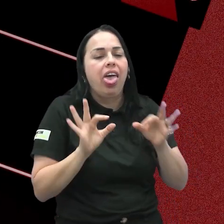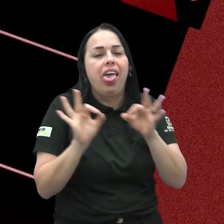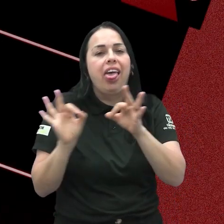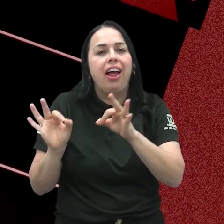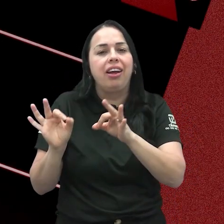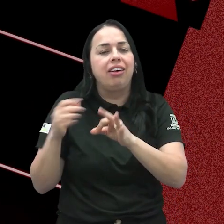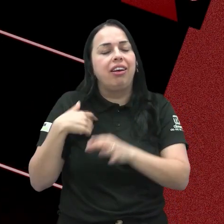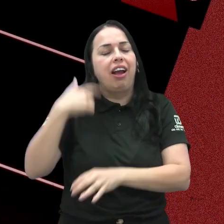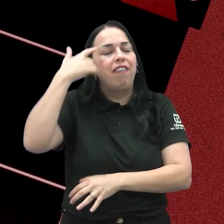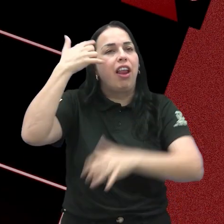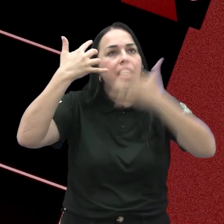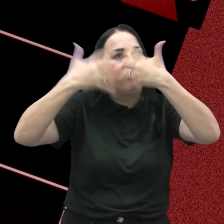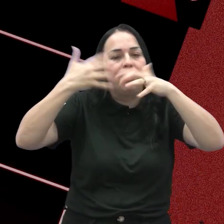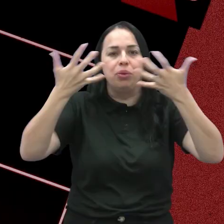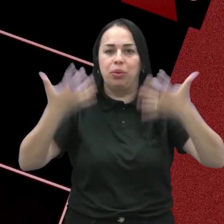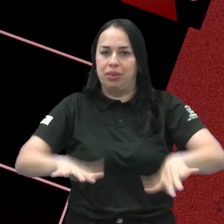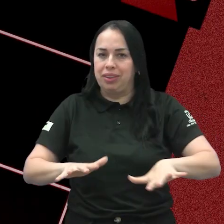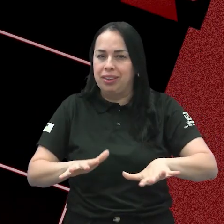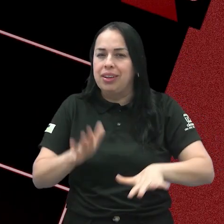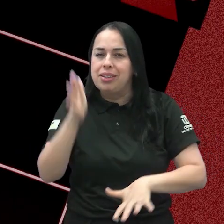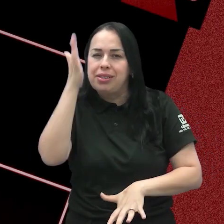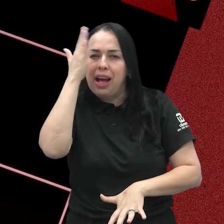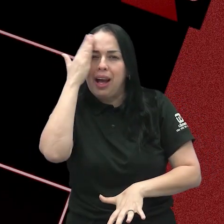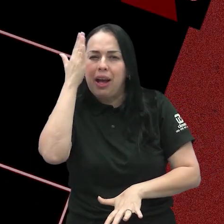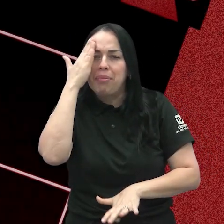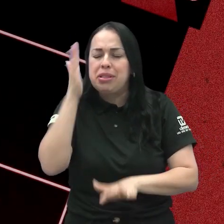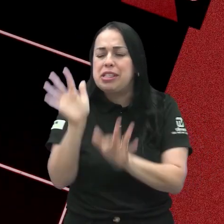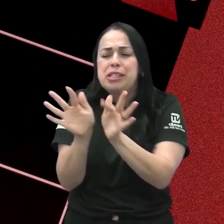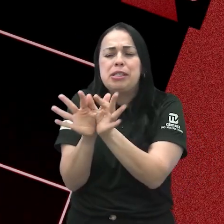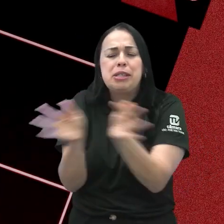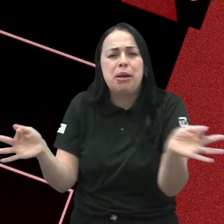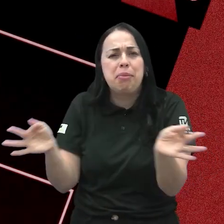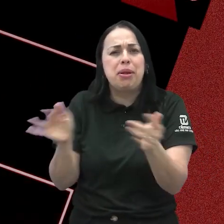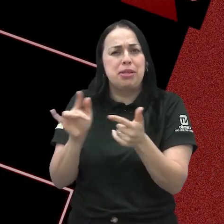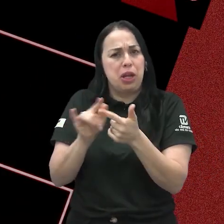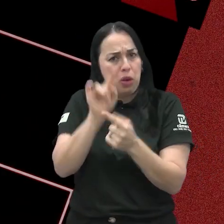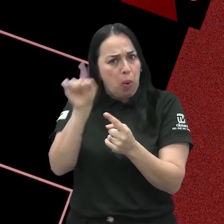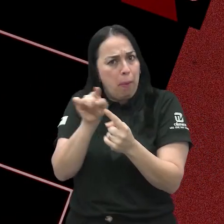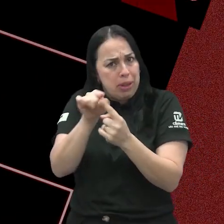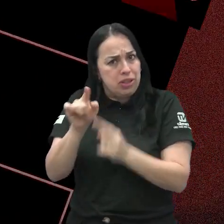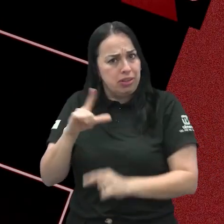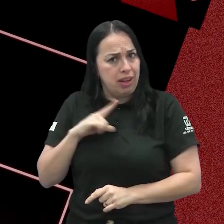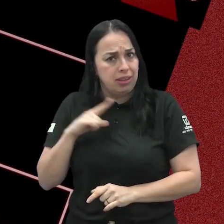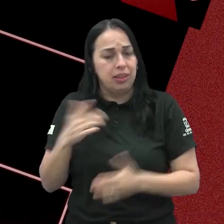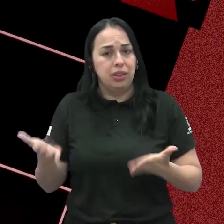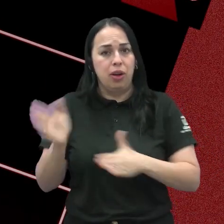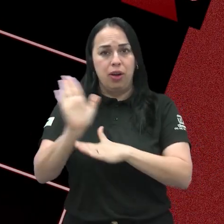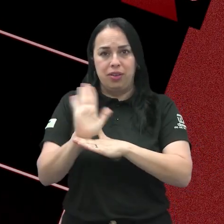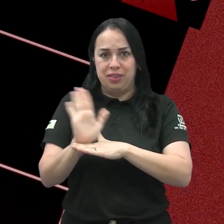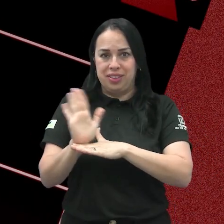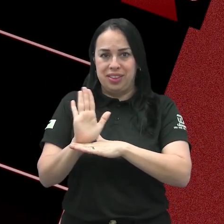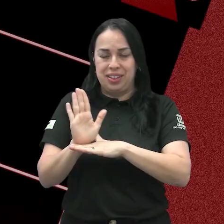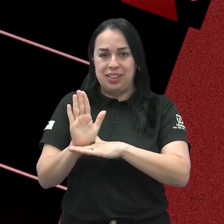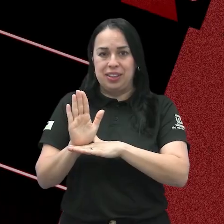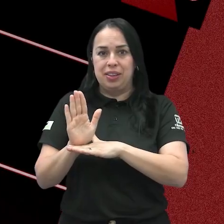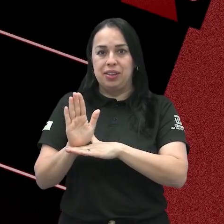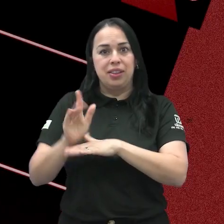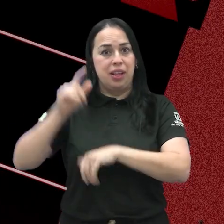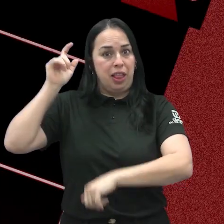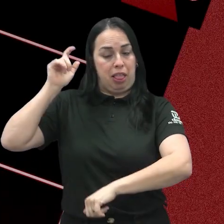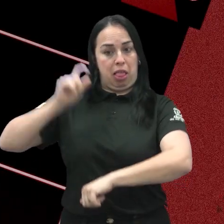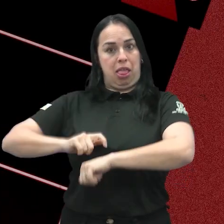quer pensar muito, sabe? Aqueles roteiros mais simples, mais objetivos. Eu tô falando de